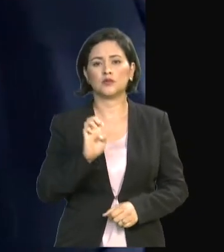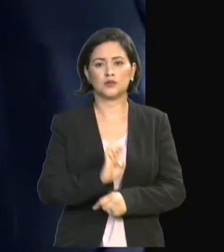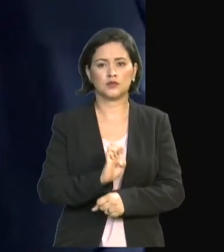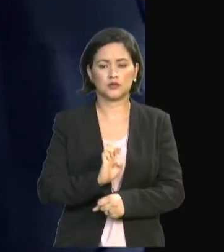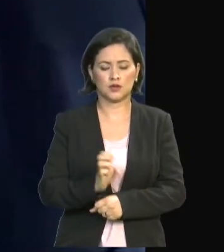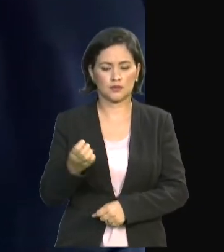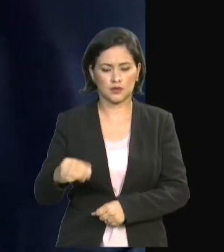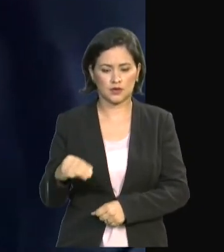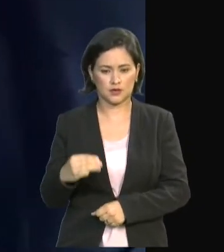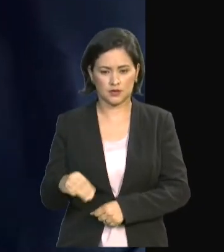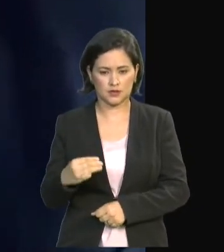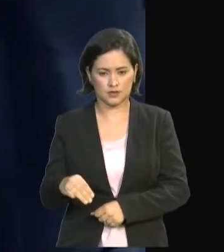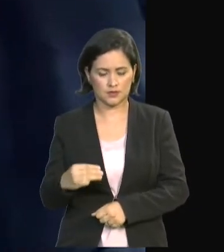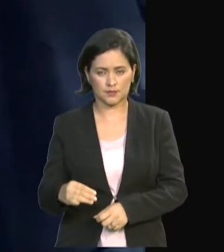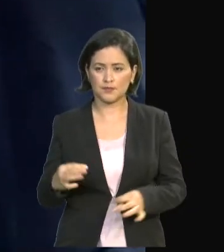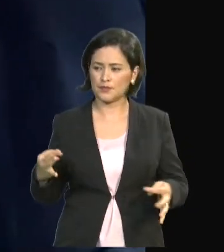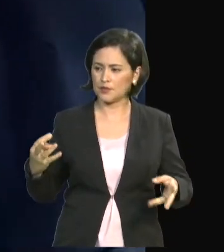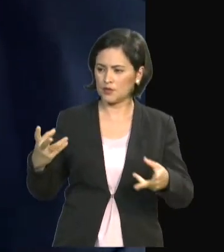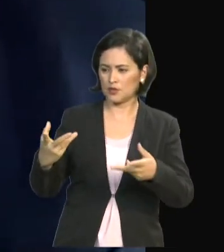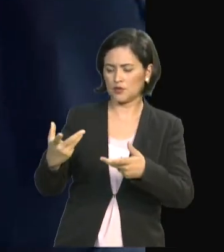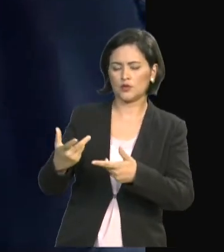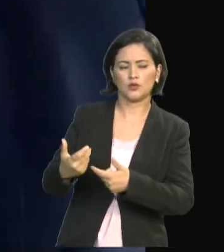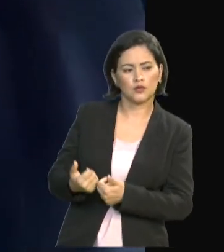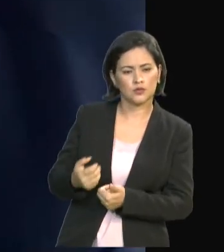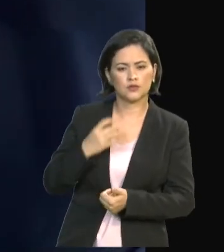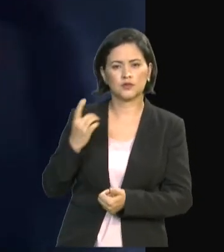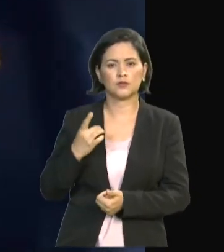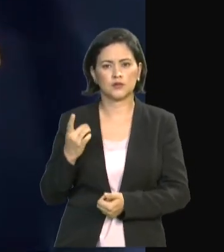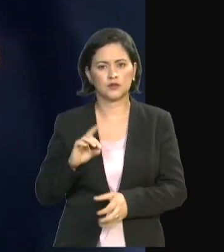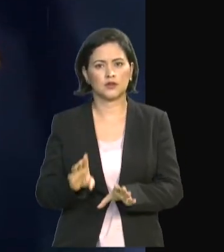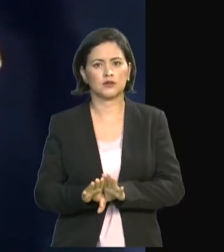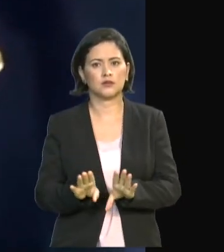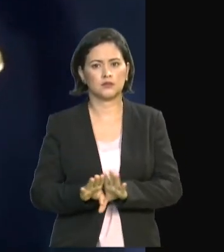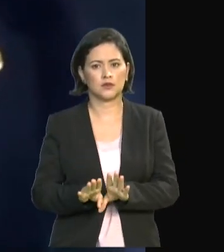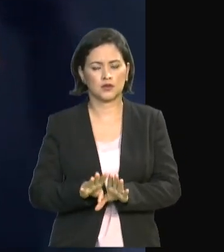colegas desta Casa da Assembleia Legislativa do Estado do Maranhão. Muito obrigado, senhor presidente, pela tolerância.